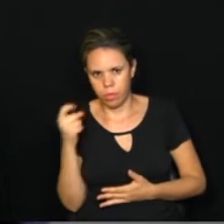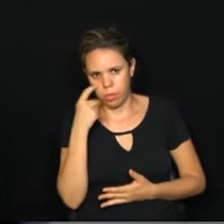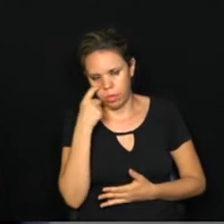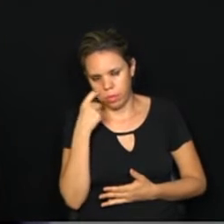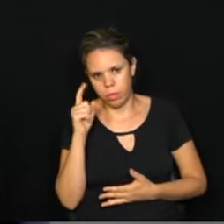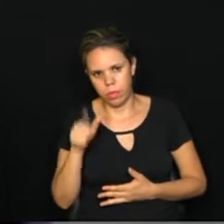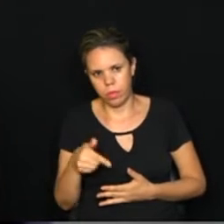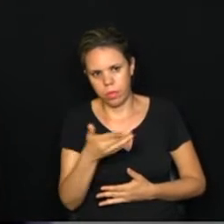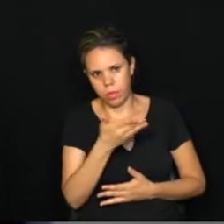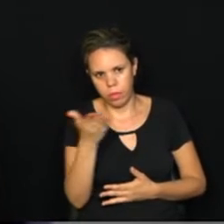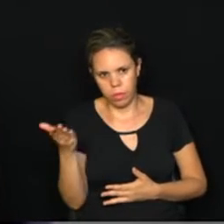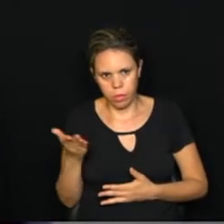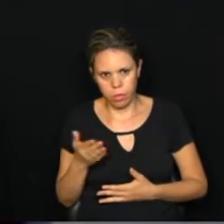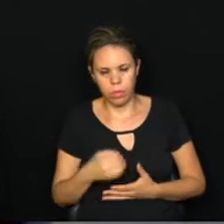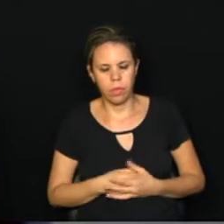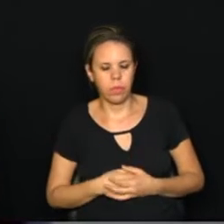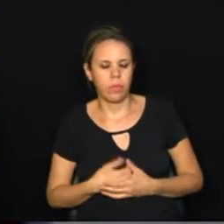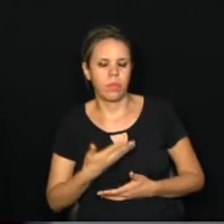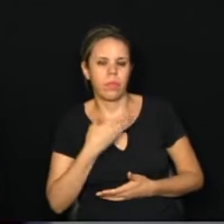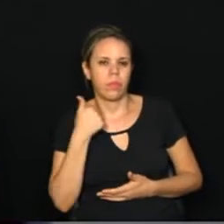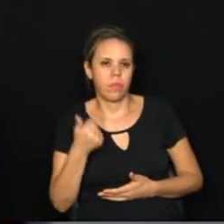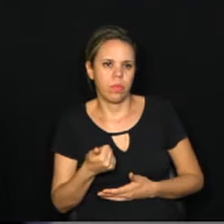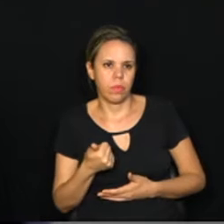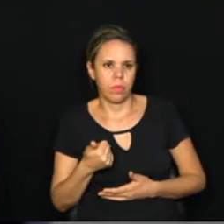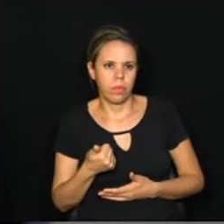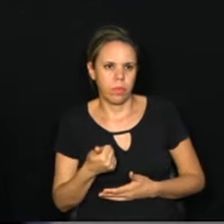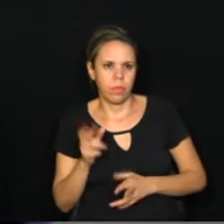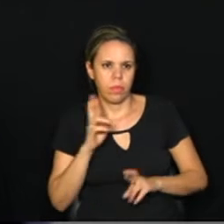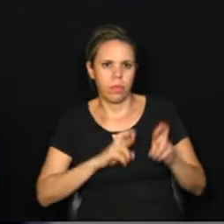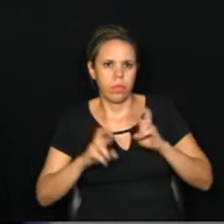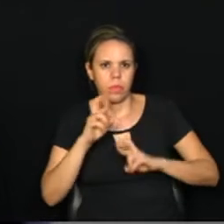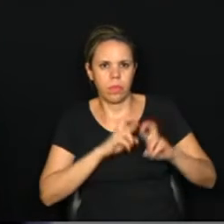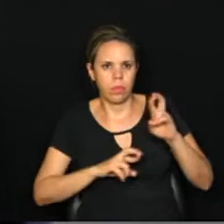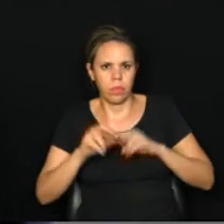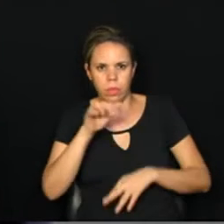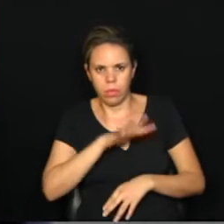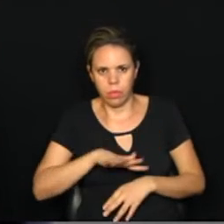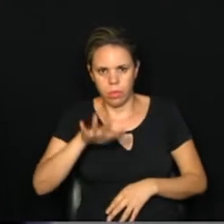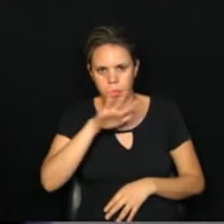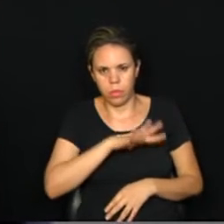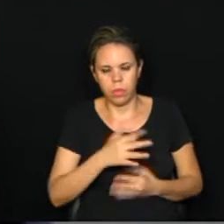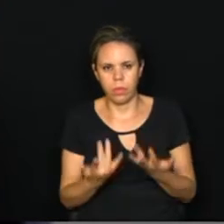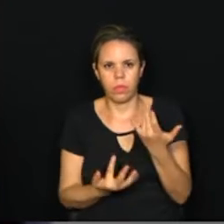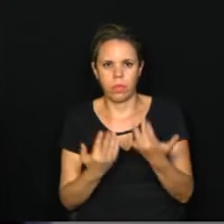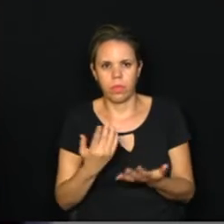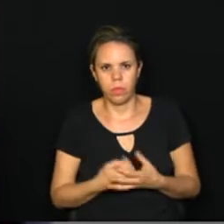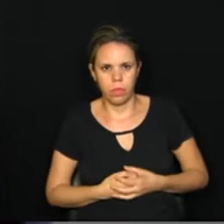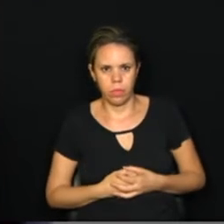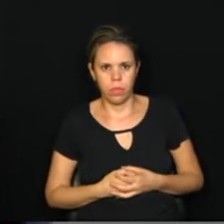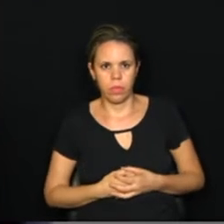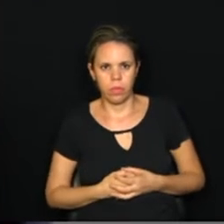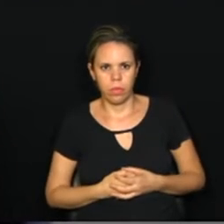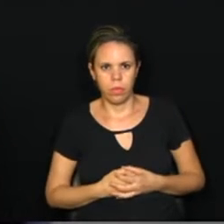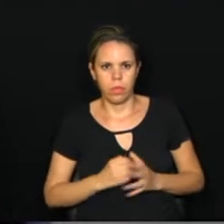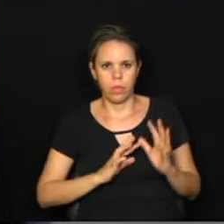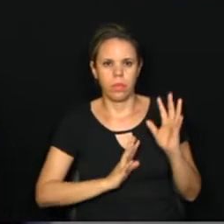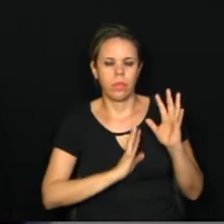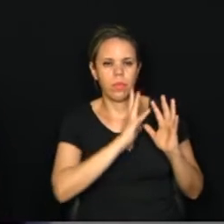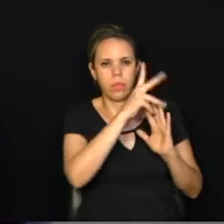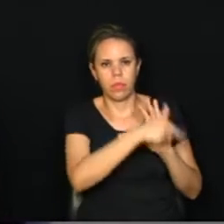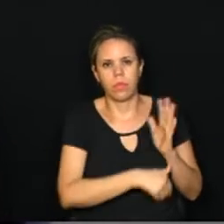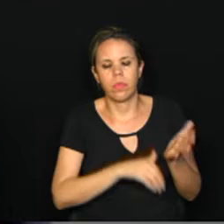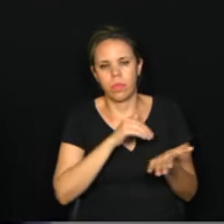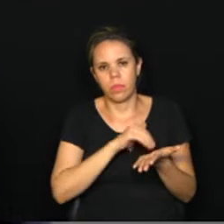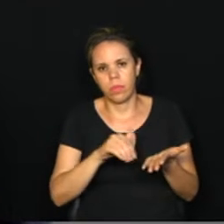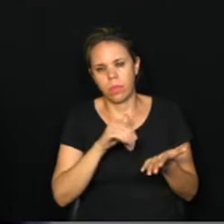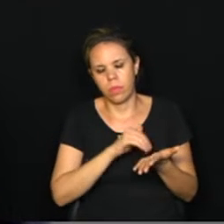Isso você melhora as condições de verificação da área que foi queimada, e o meio ambiente, as secretarias de